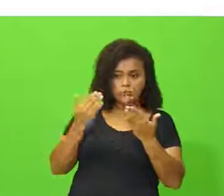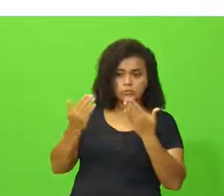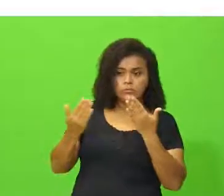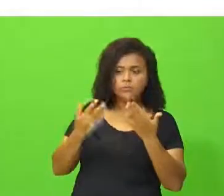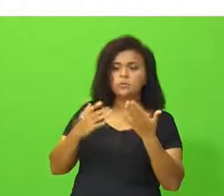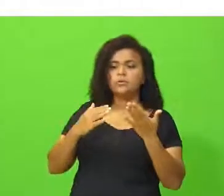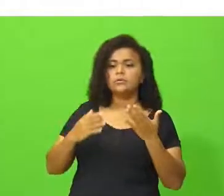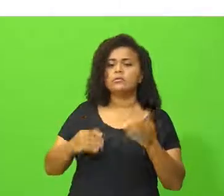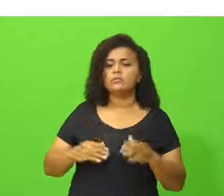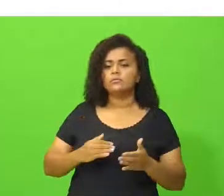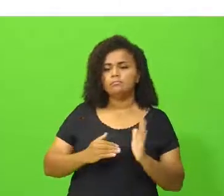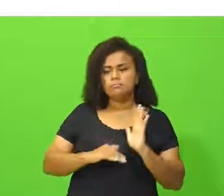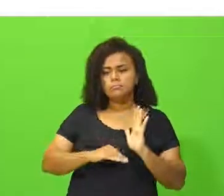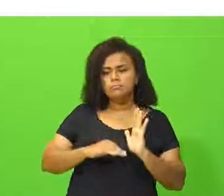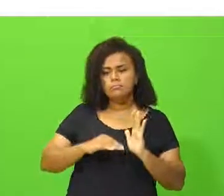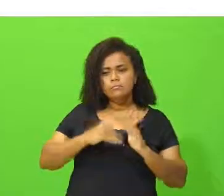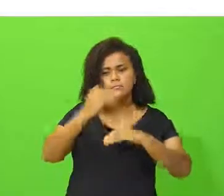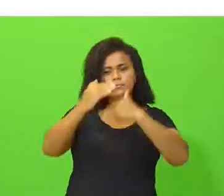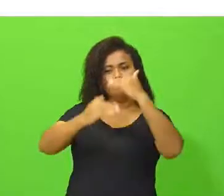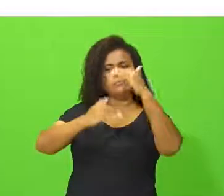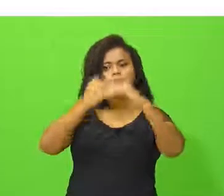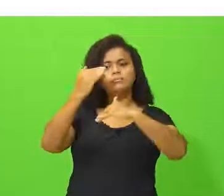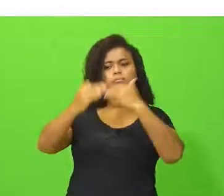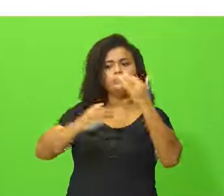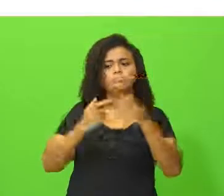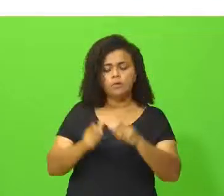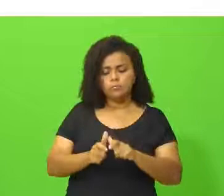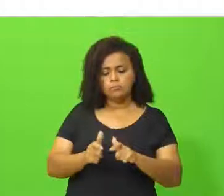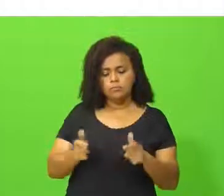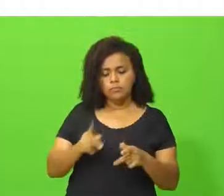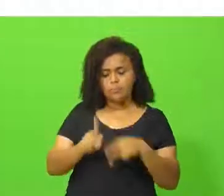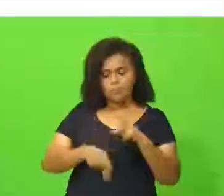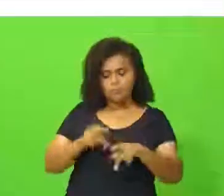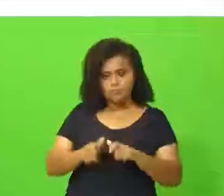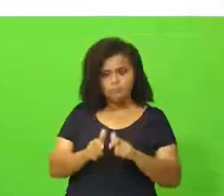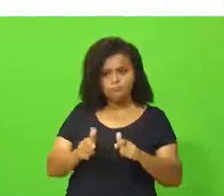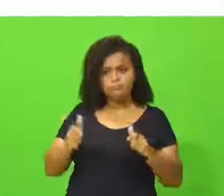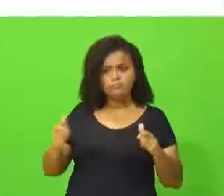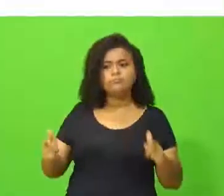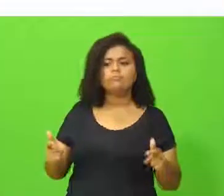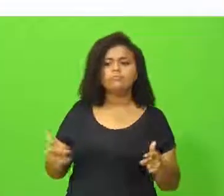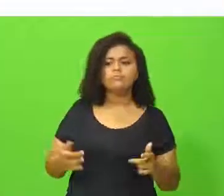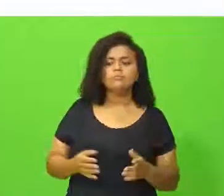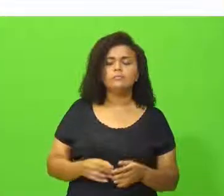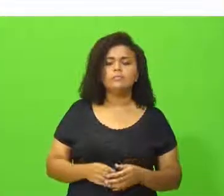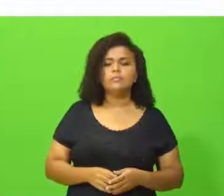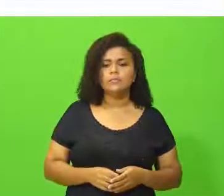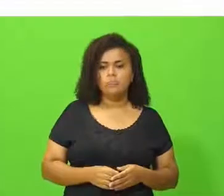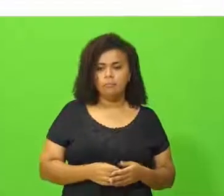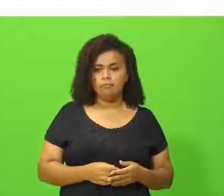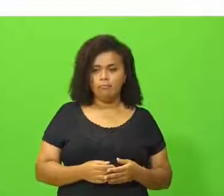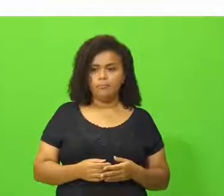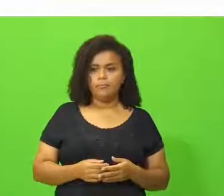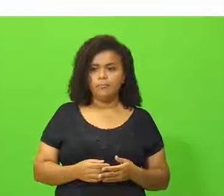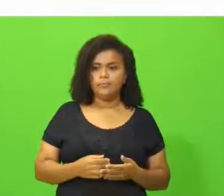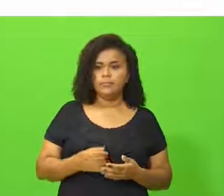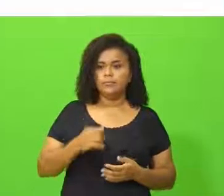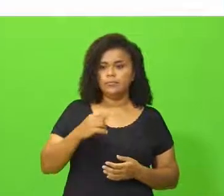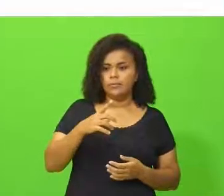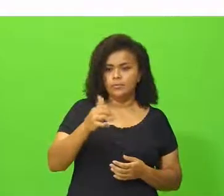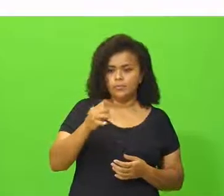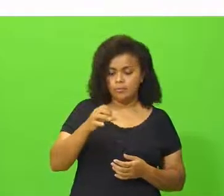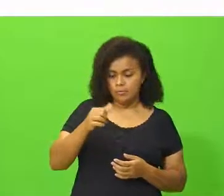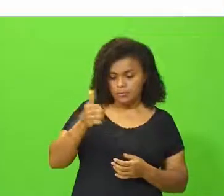crescimento populacional. Lembrando que a partir de 2010, tá, a população do nosso